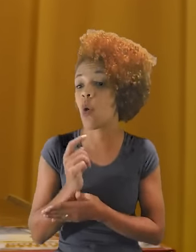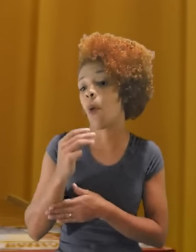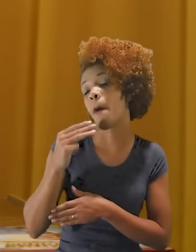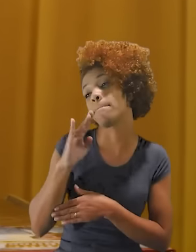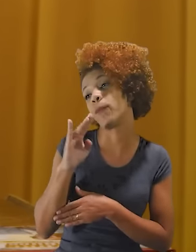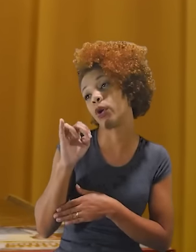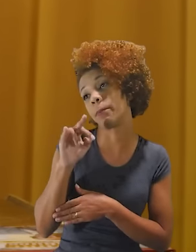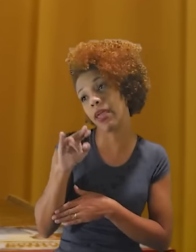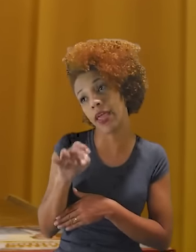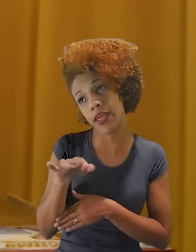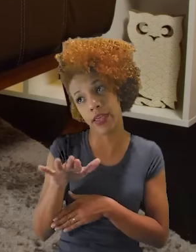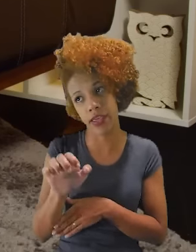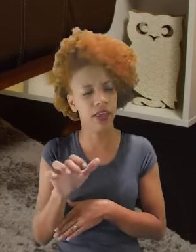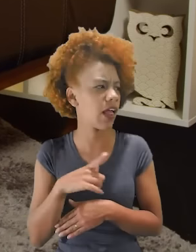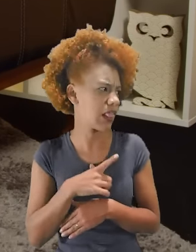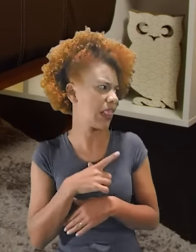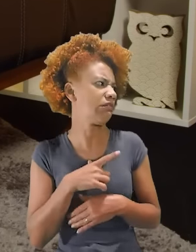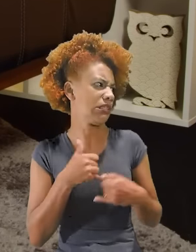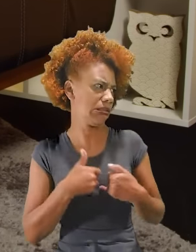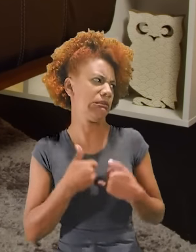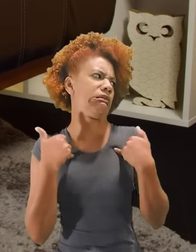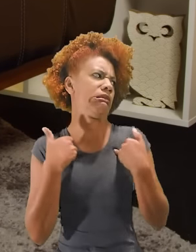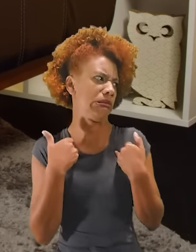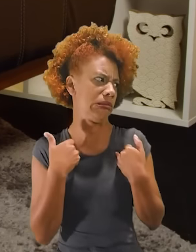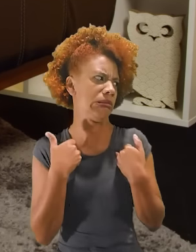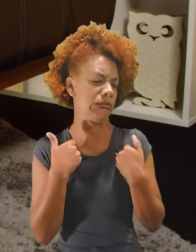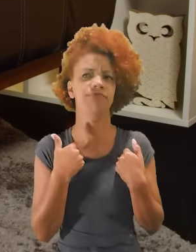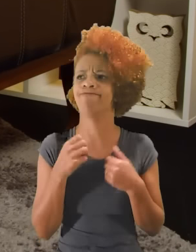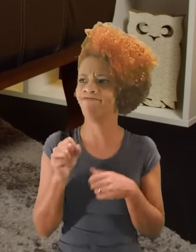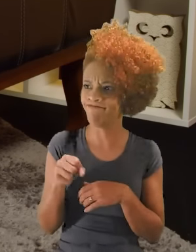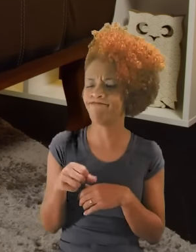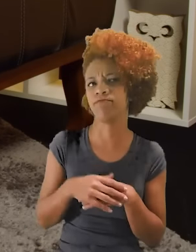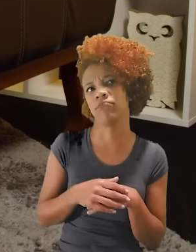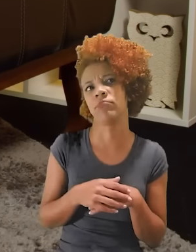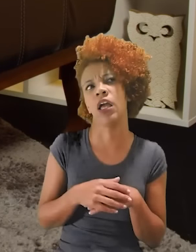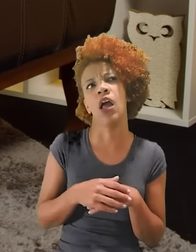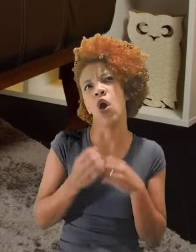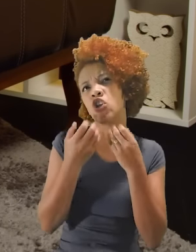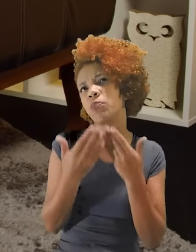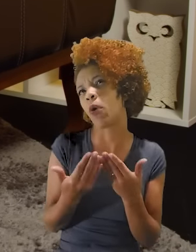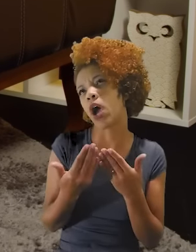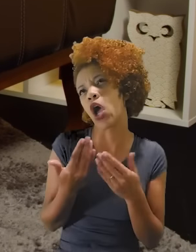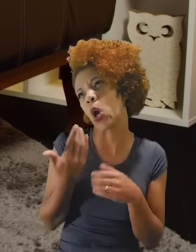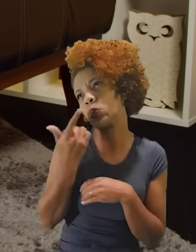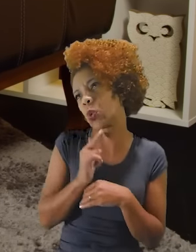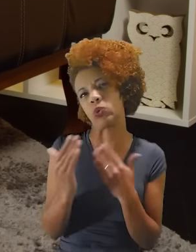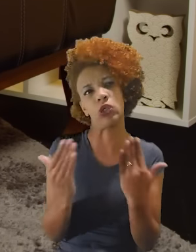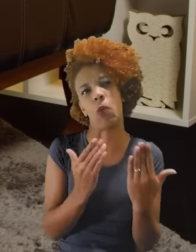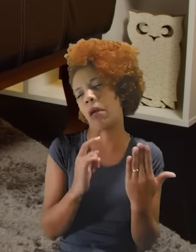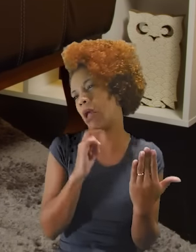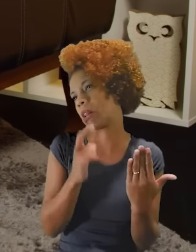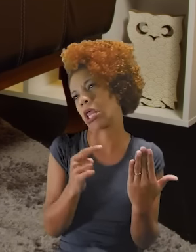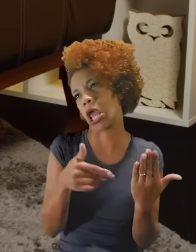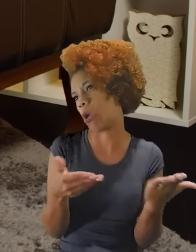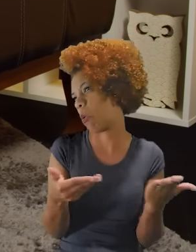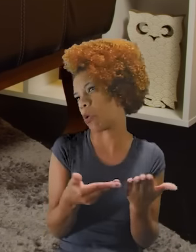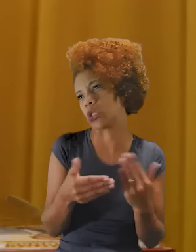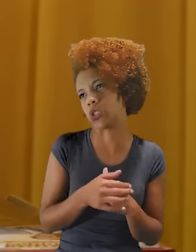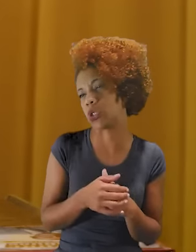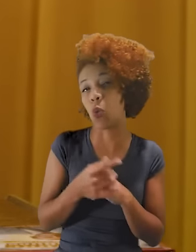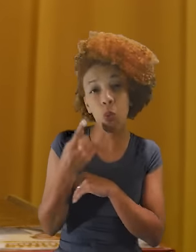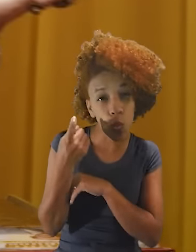hoje. Nunca mais saiu de lá. Ele era bem agressivo. Muito, cara. Muito. Assim, eu tô pra te dizer, ó, de boa, cara. Eu não consigo comparar ele com ninguém hoje. Você acha que o